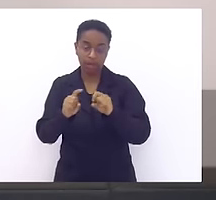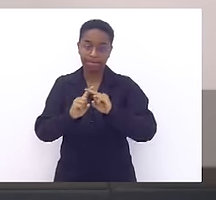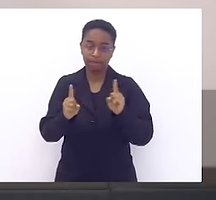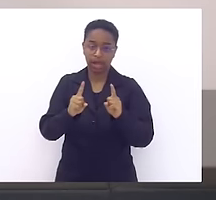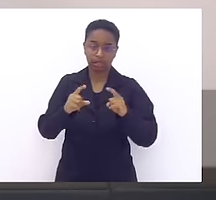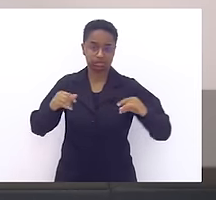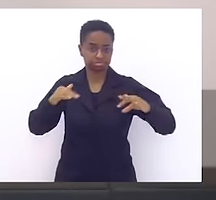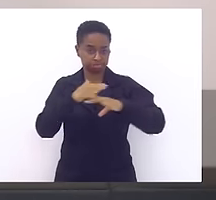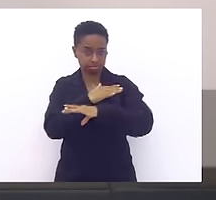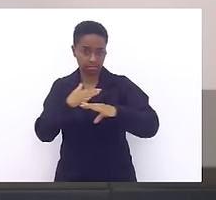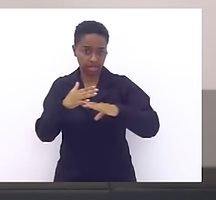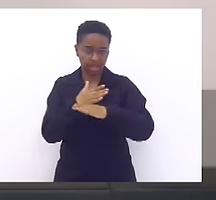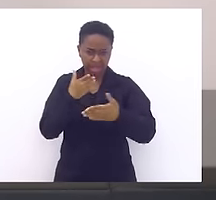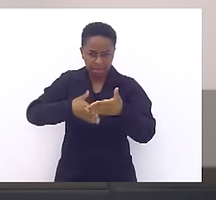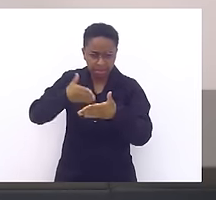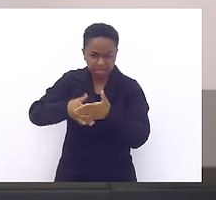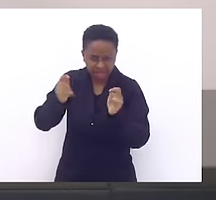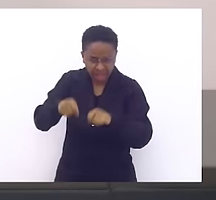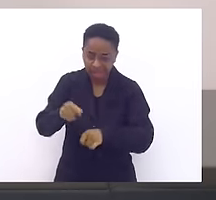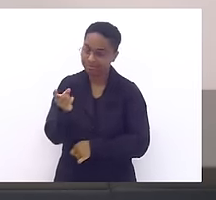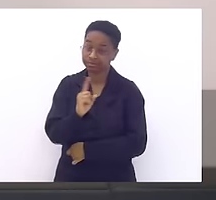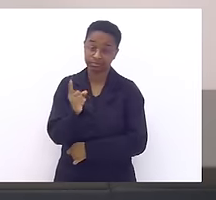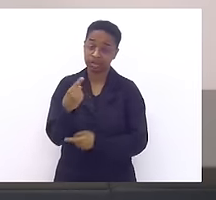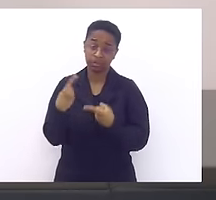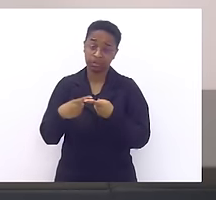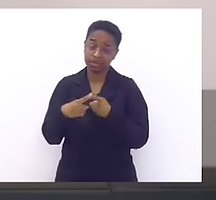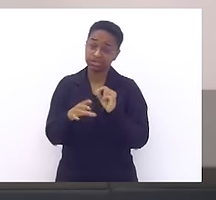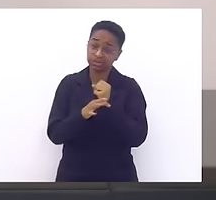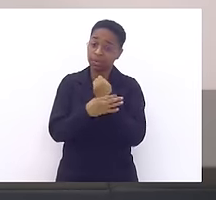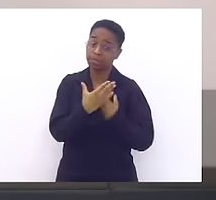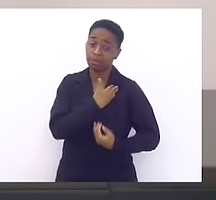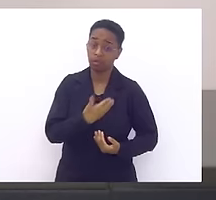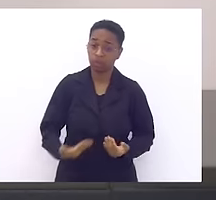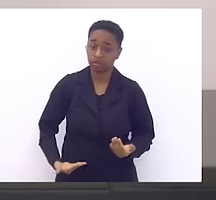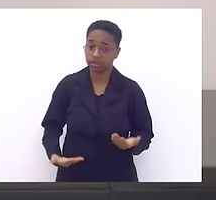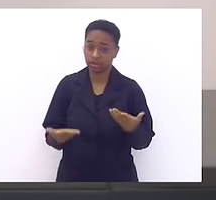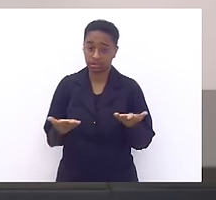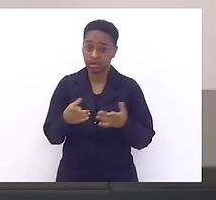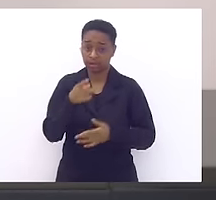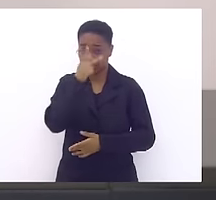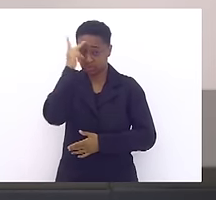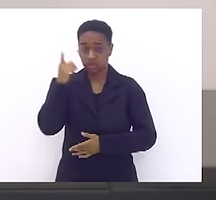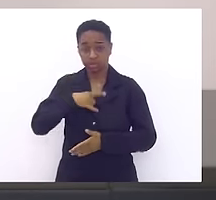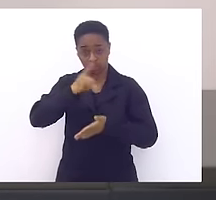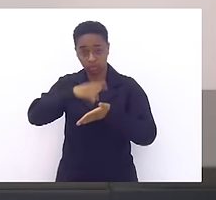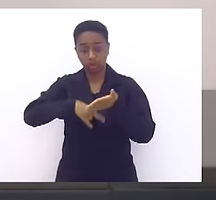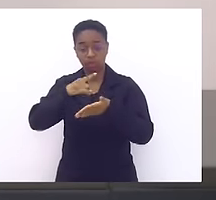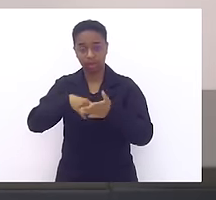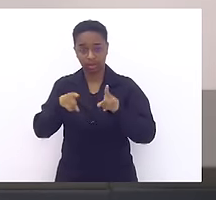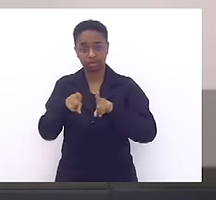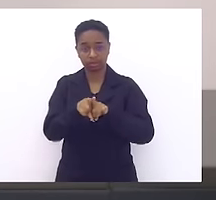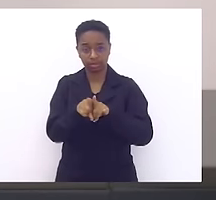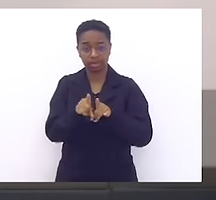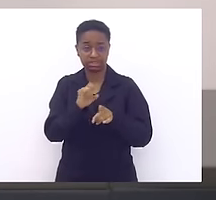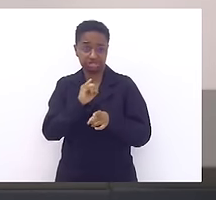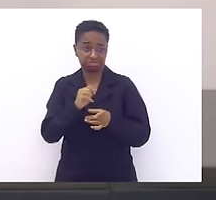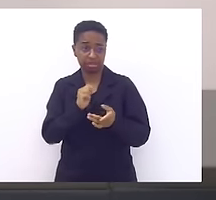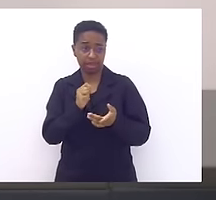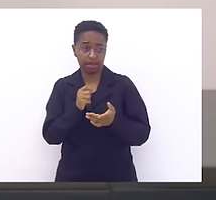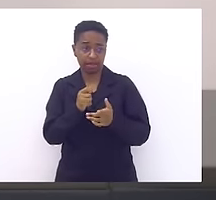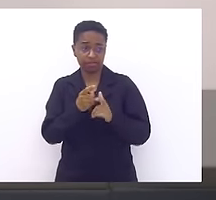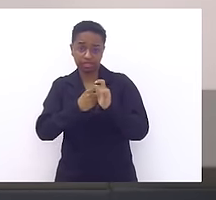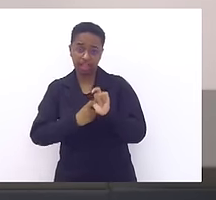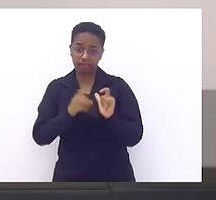não pode ser impedida até por uma questão de segurança pública que o indivíduo tenha um documento licenciamento Independente de estar devendo ou não o IPVA